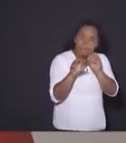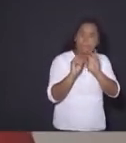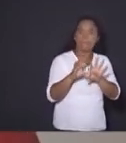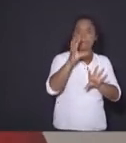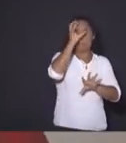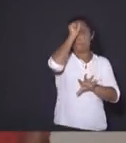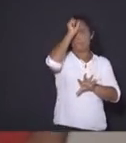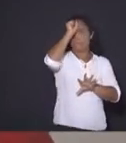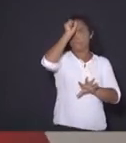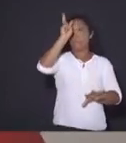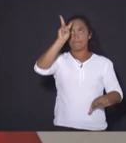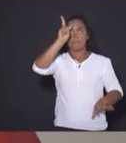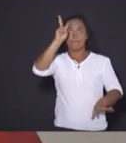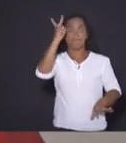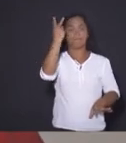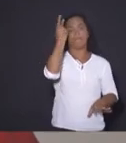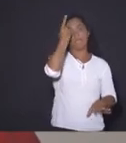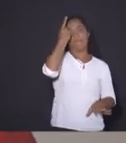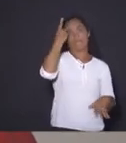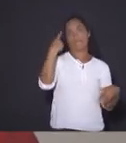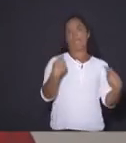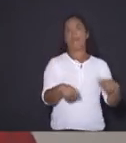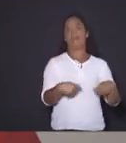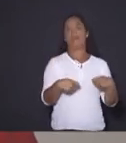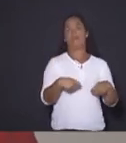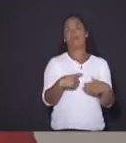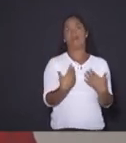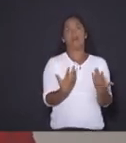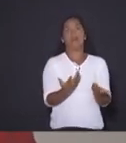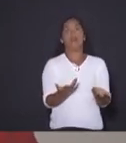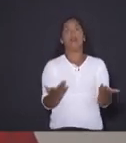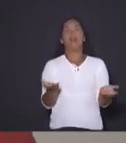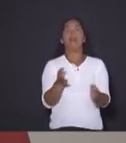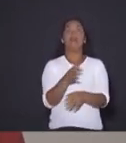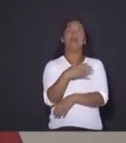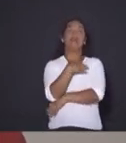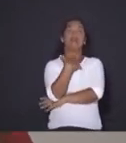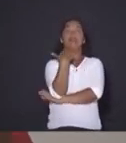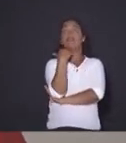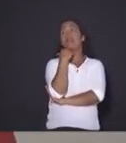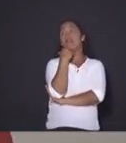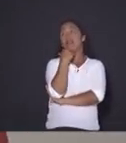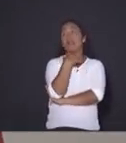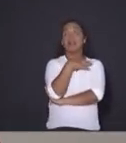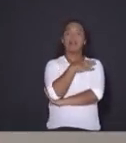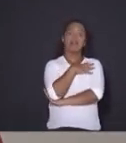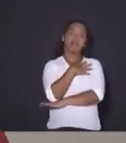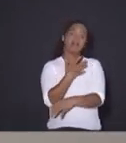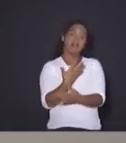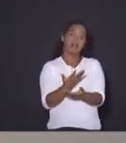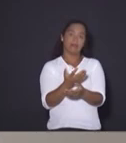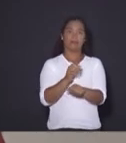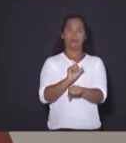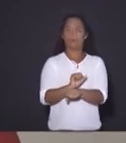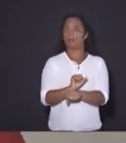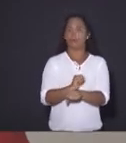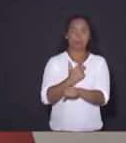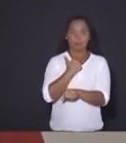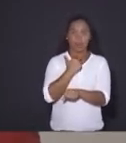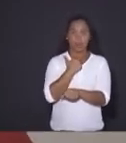mudança desse estado de letargia é que na minha opinião